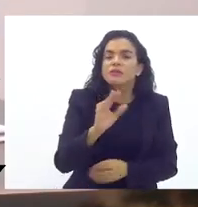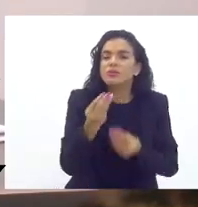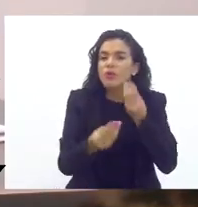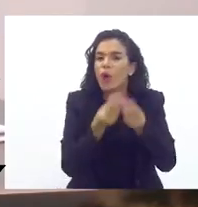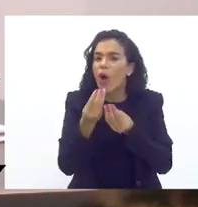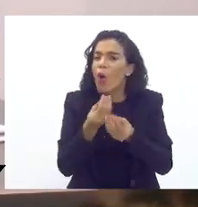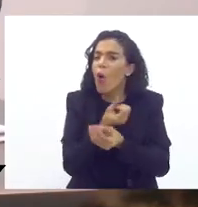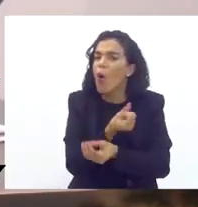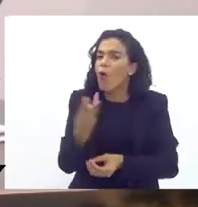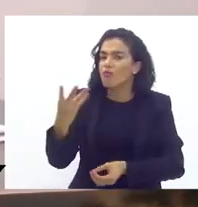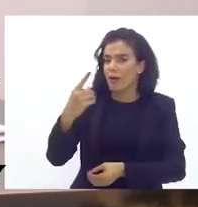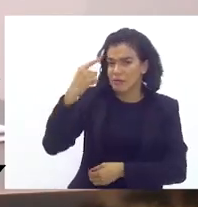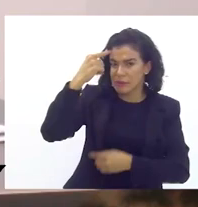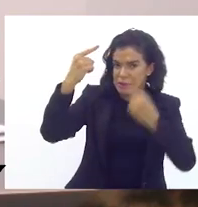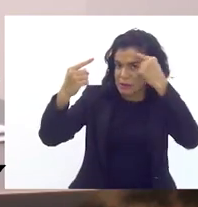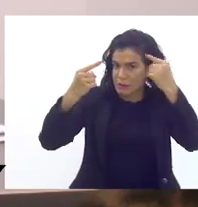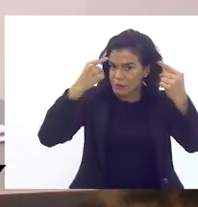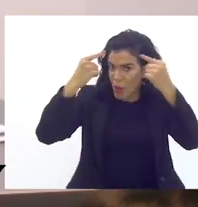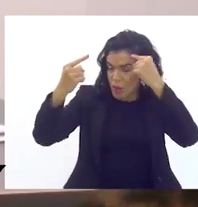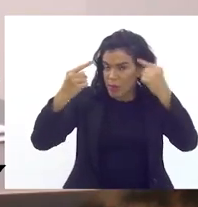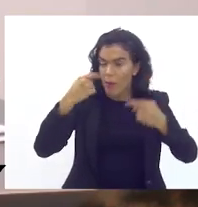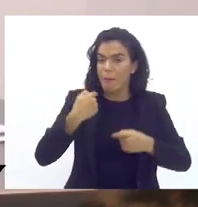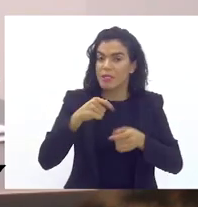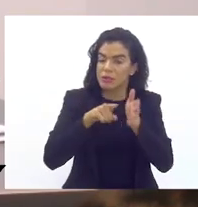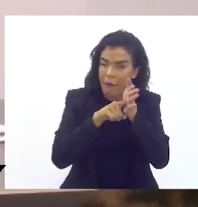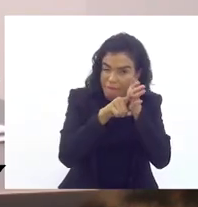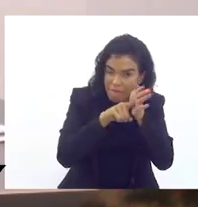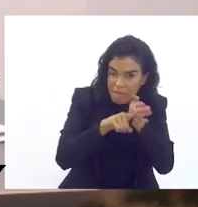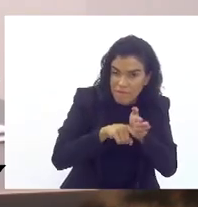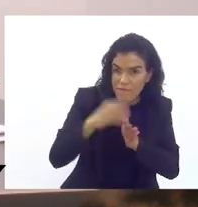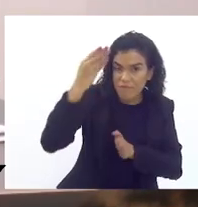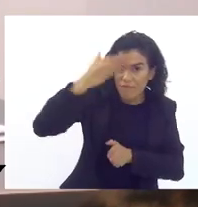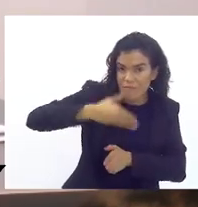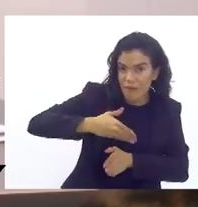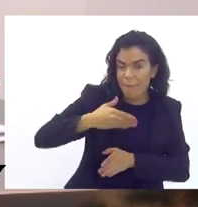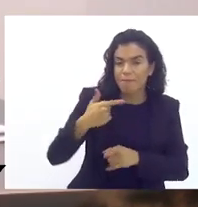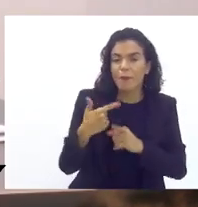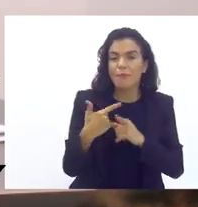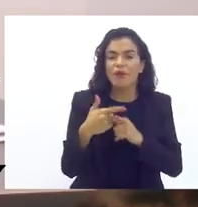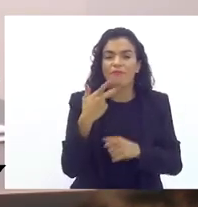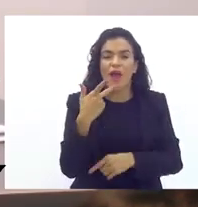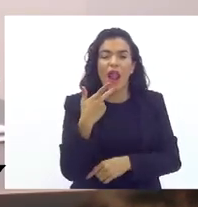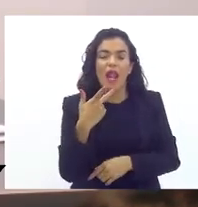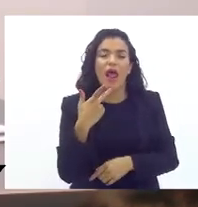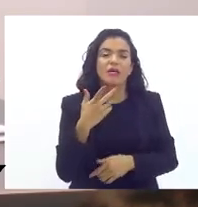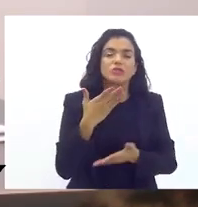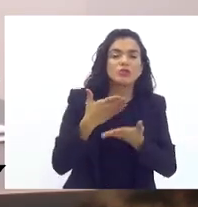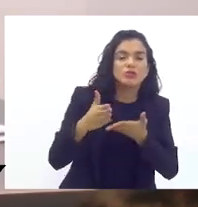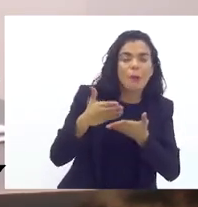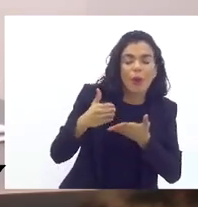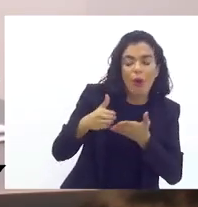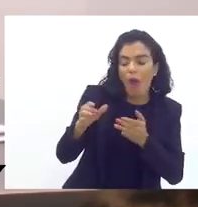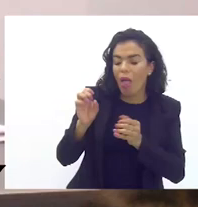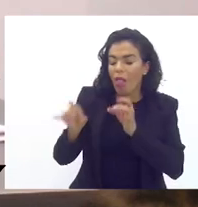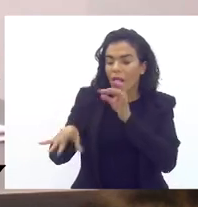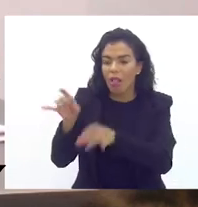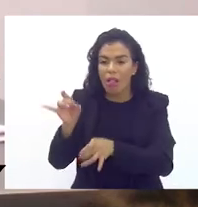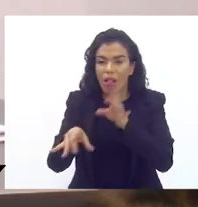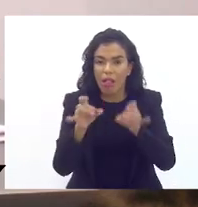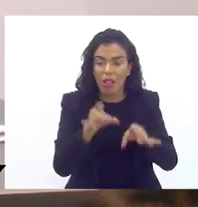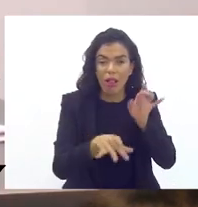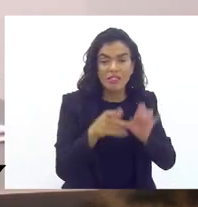as outras hipóteses possíveis eu eu preciso fazer checagem de evidências porque quando a gente fala indício vestígio nós trabalhamos com